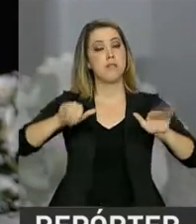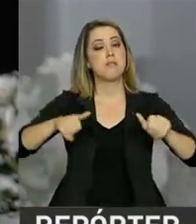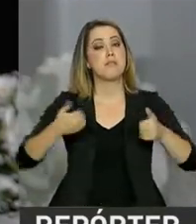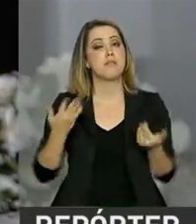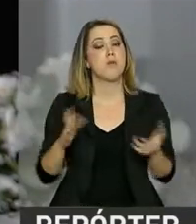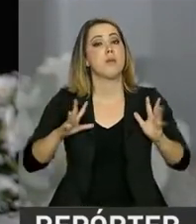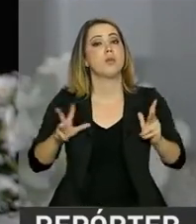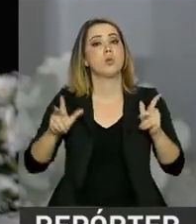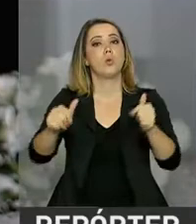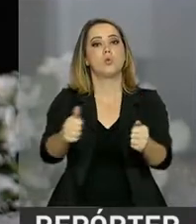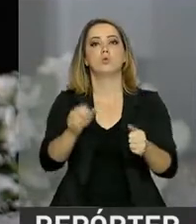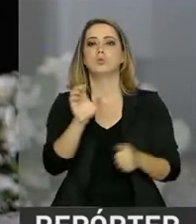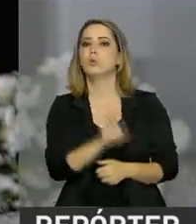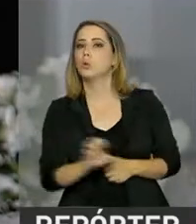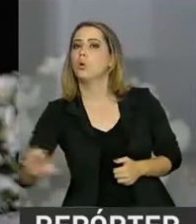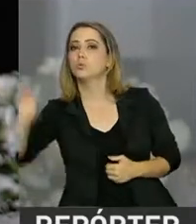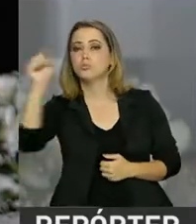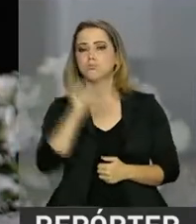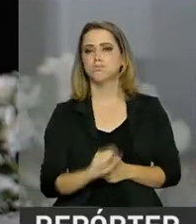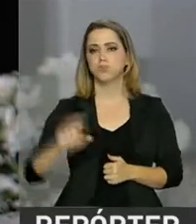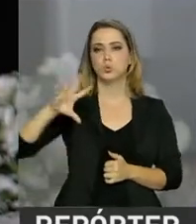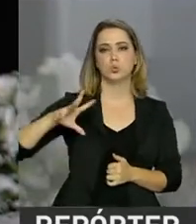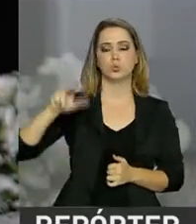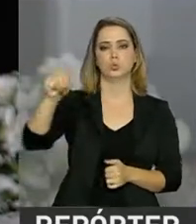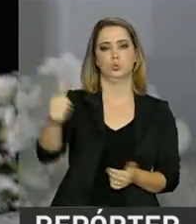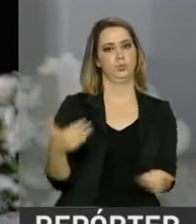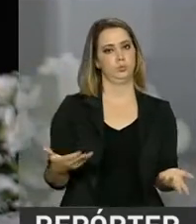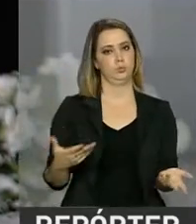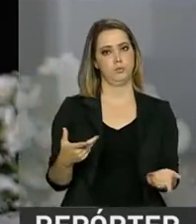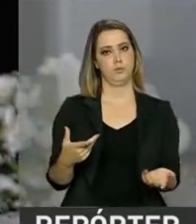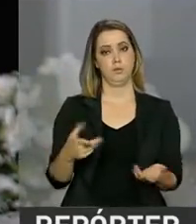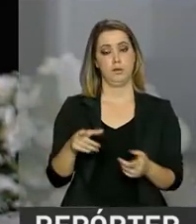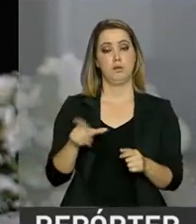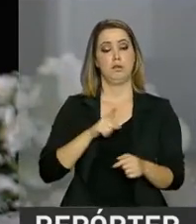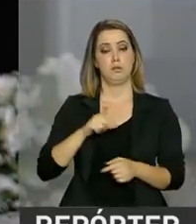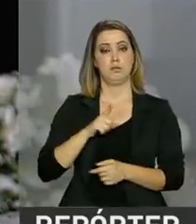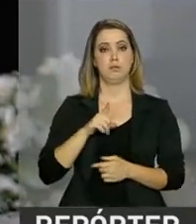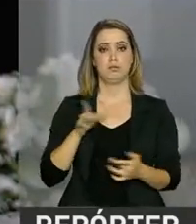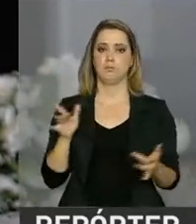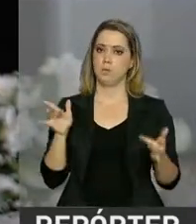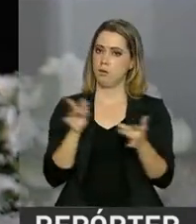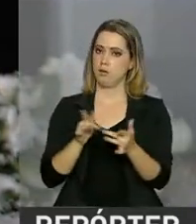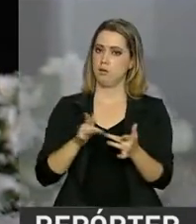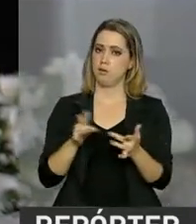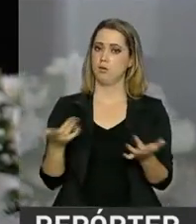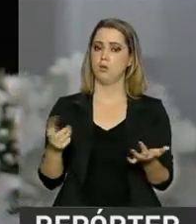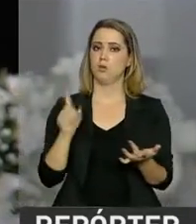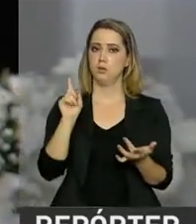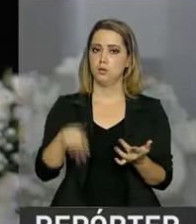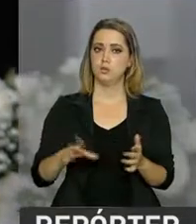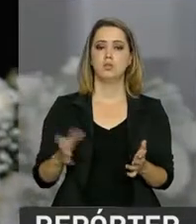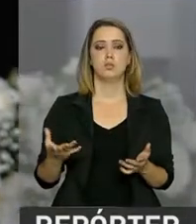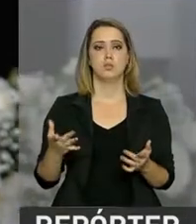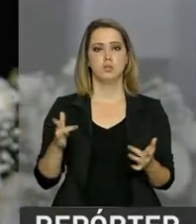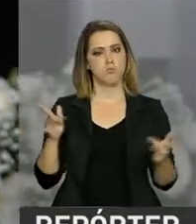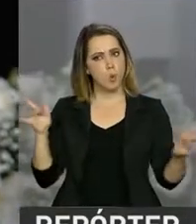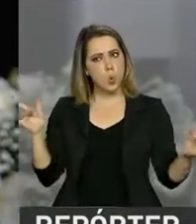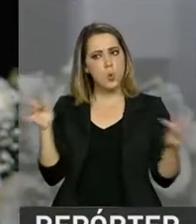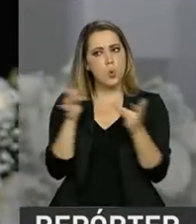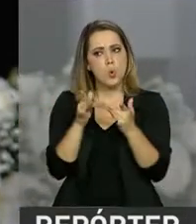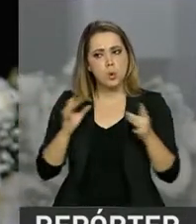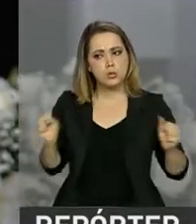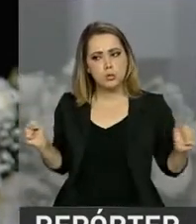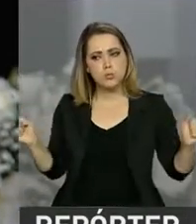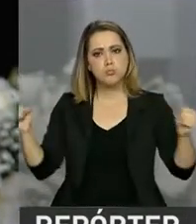como todos os estados fizeram o termo de aceite. Está havendo, eu queria reforçar, uma grande adesão